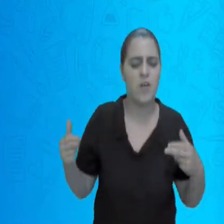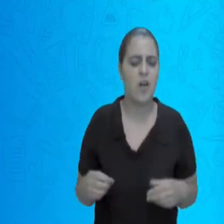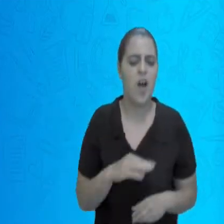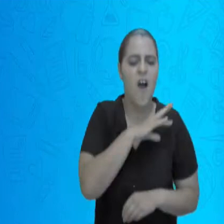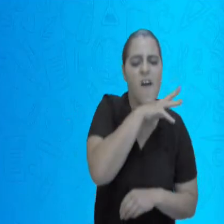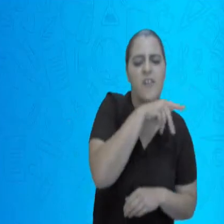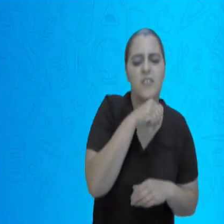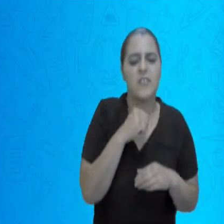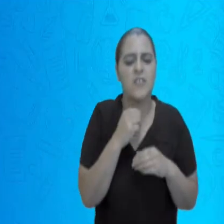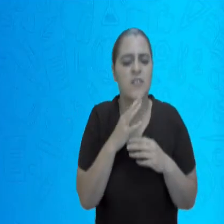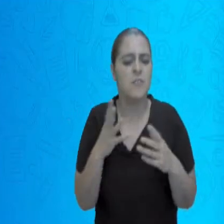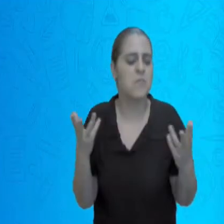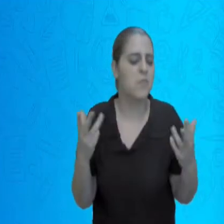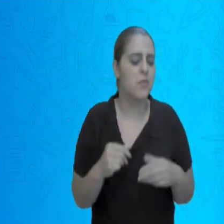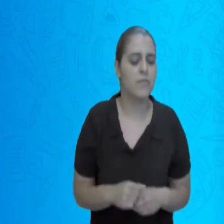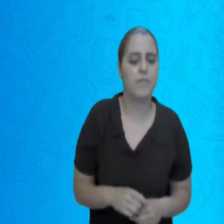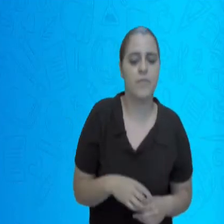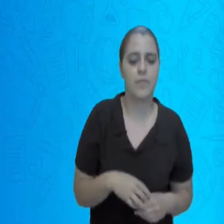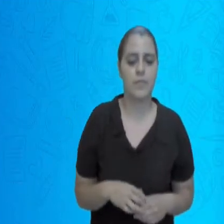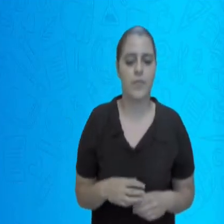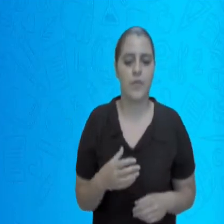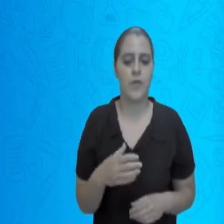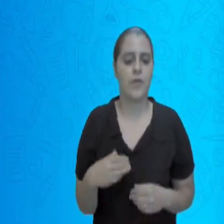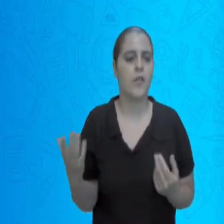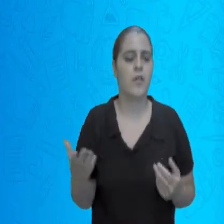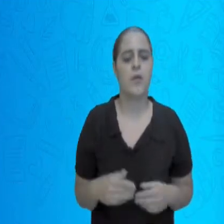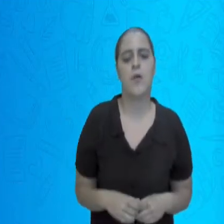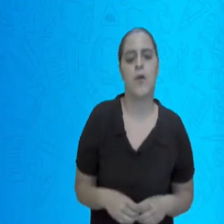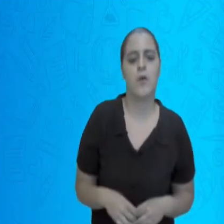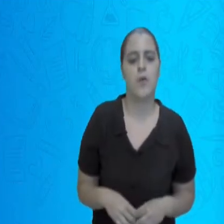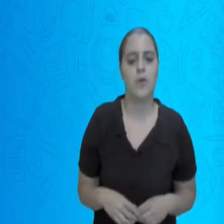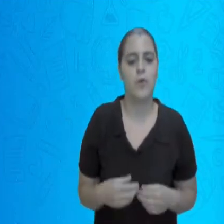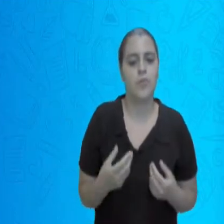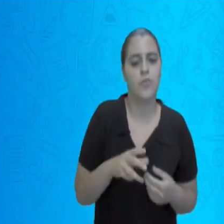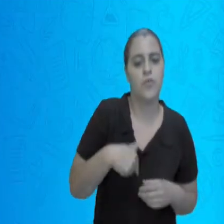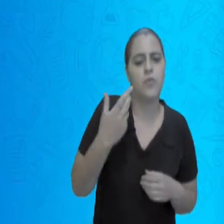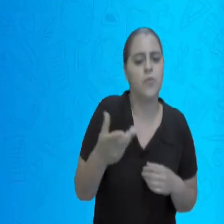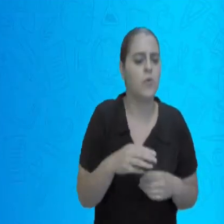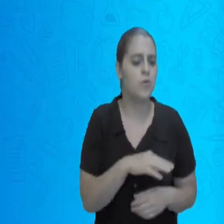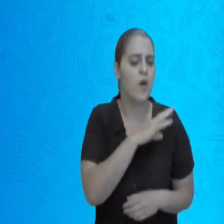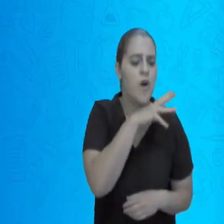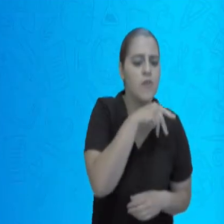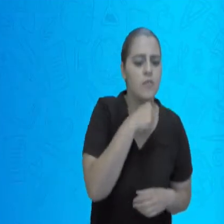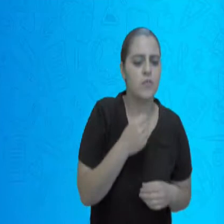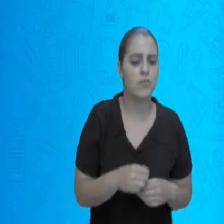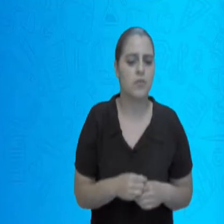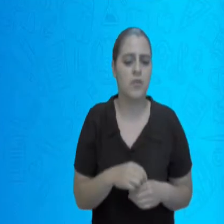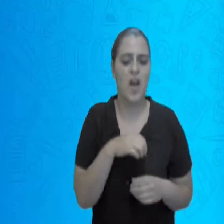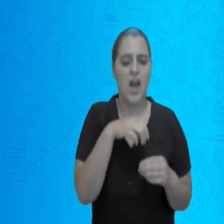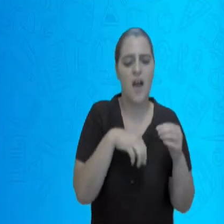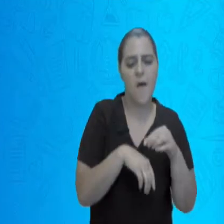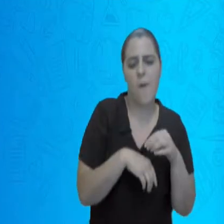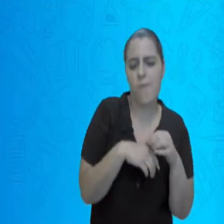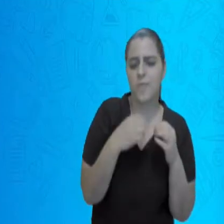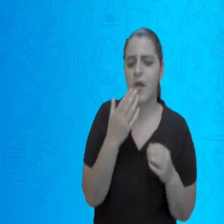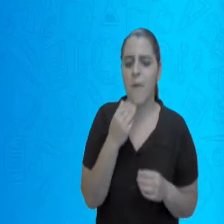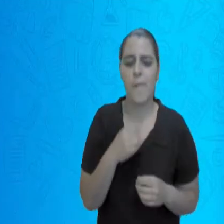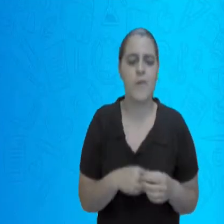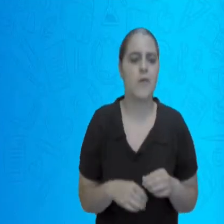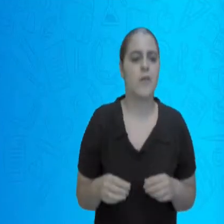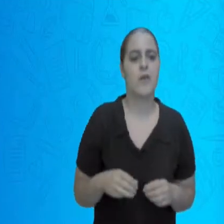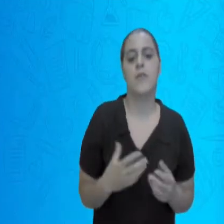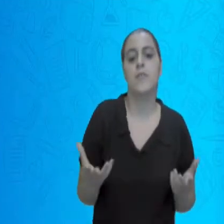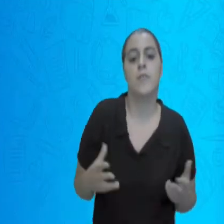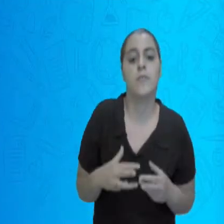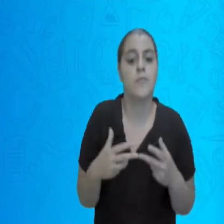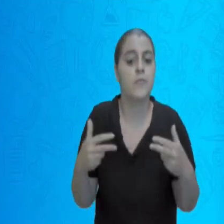uma diversidade alimentar. Ele consegue se alimentar de outros seres que são carnívoros, que são